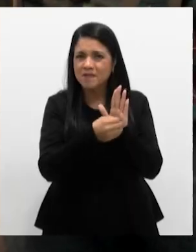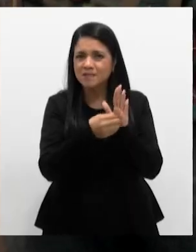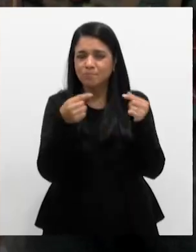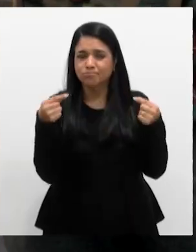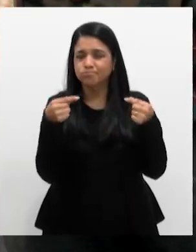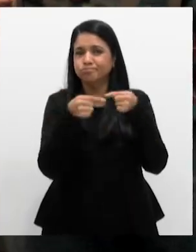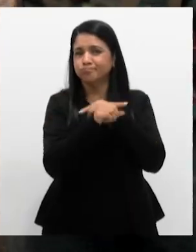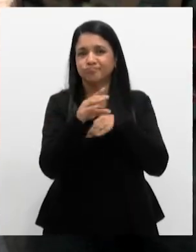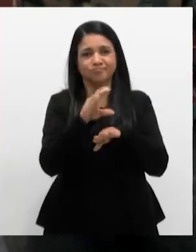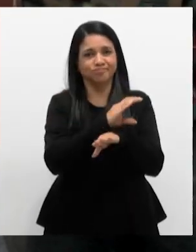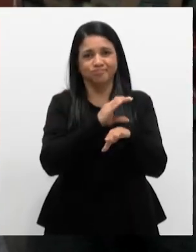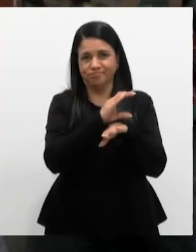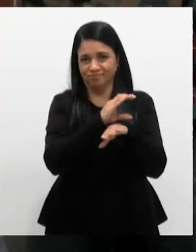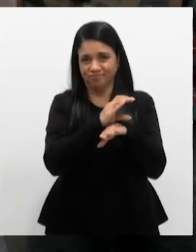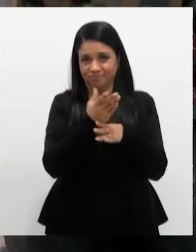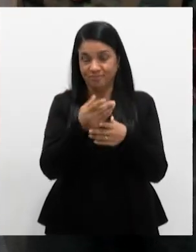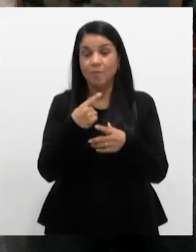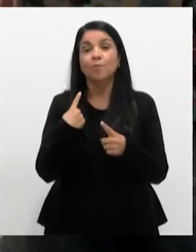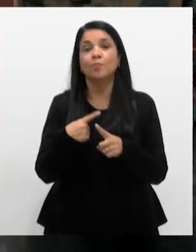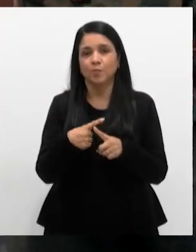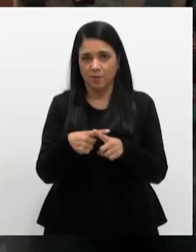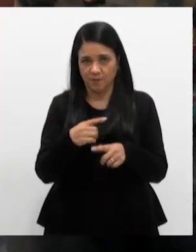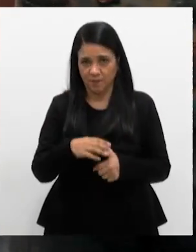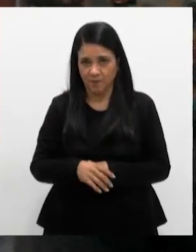inconstitucionalidade. E por quê?